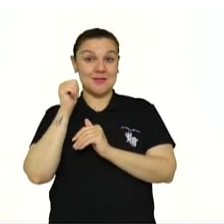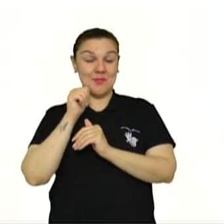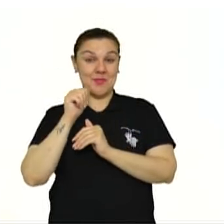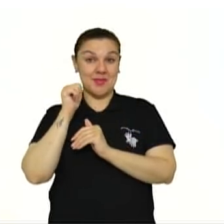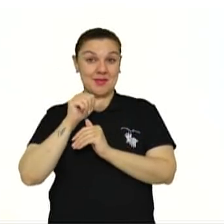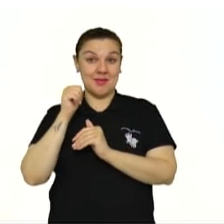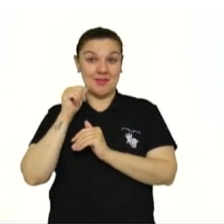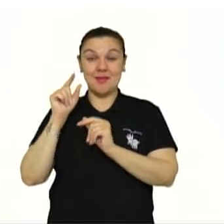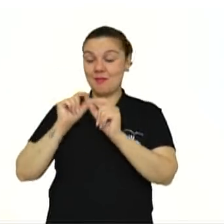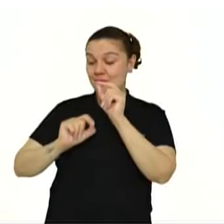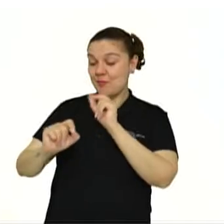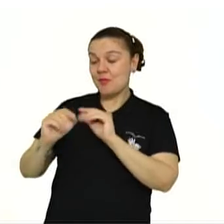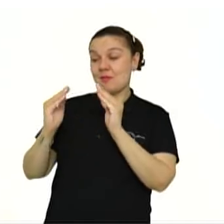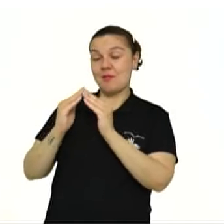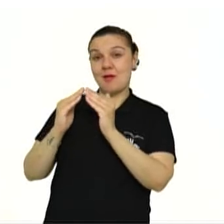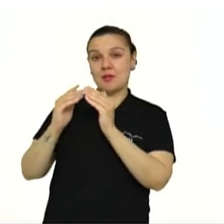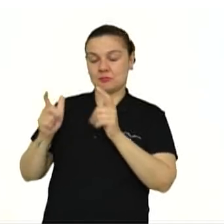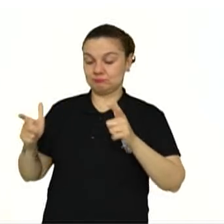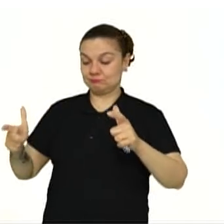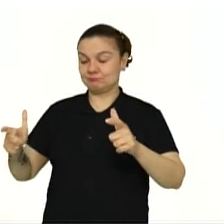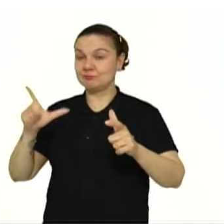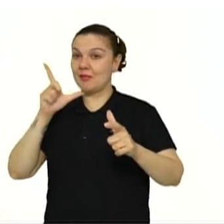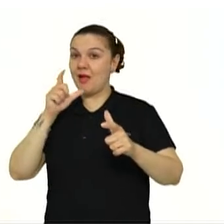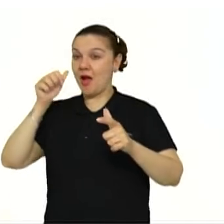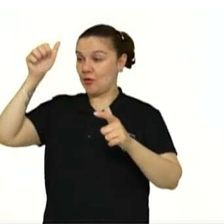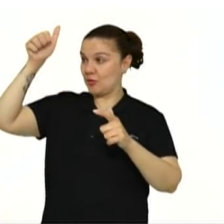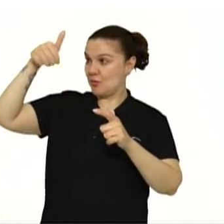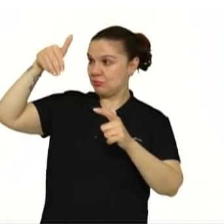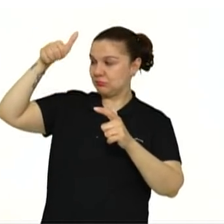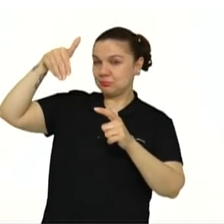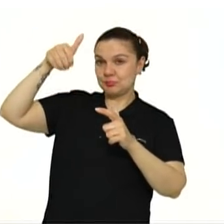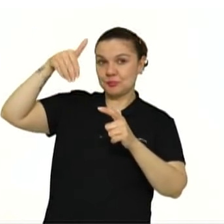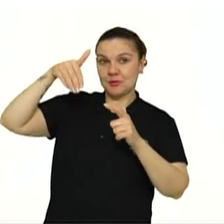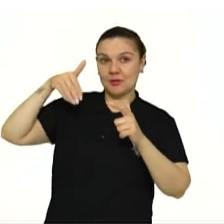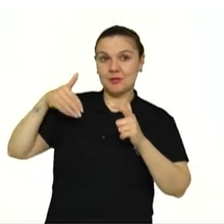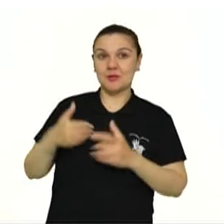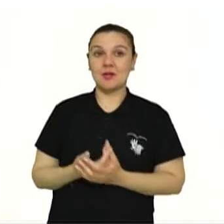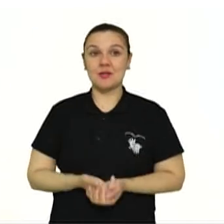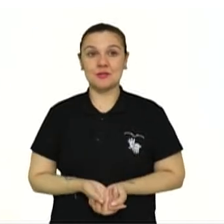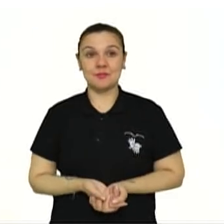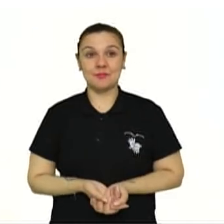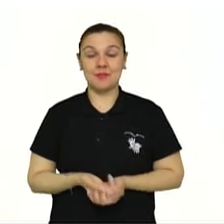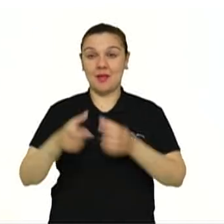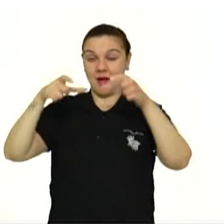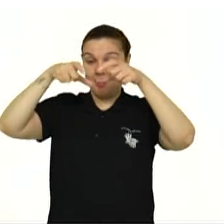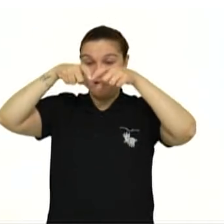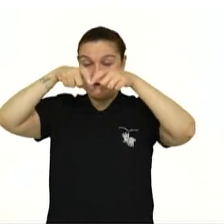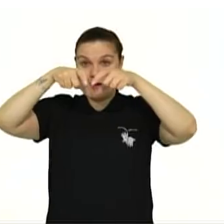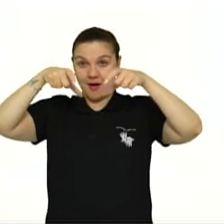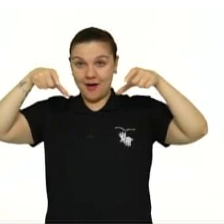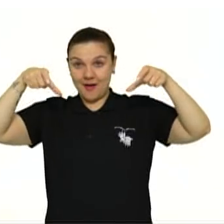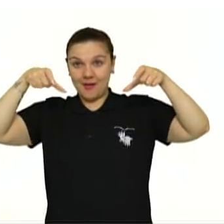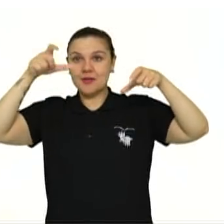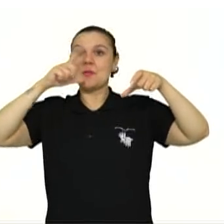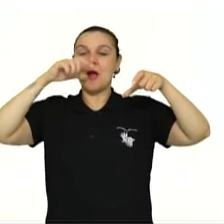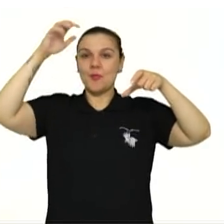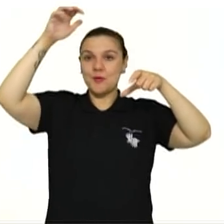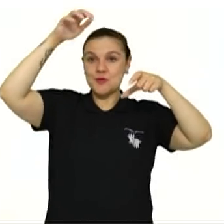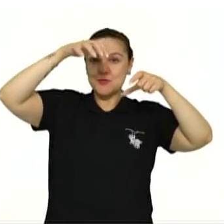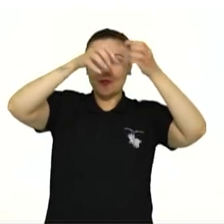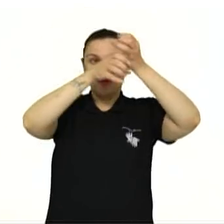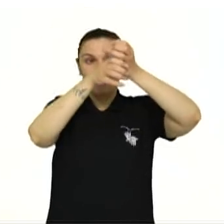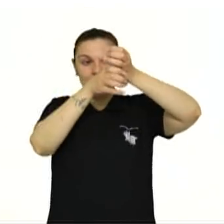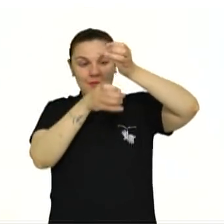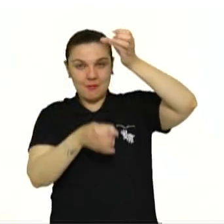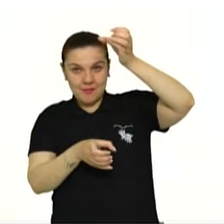nós temos ali o quê? Que elementos que nós temos ali? Além da casa, nós temos a calha, né? O que é a calha? É colocada